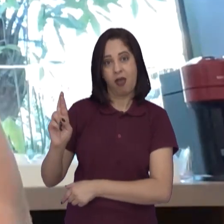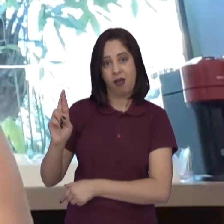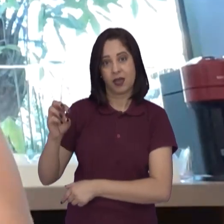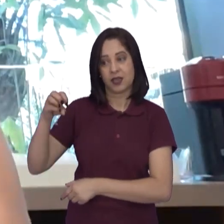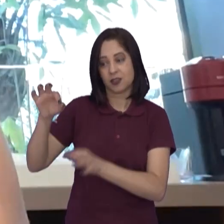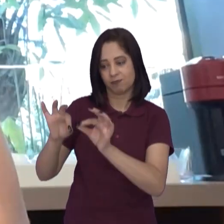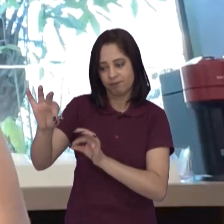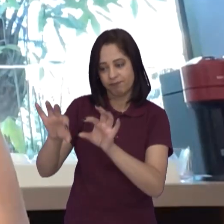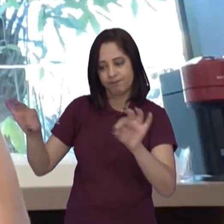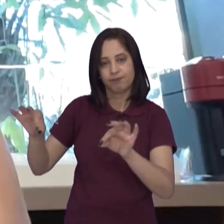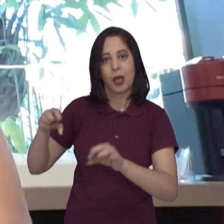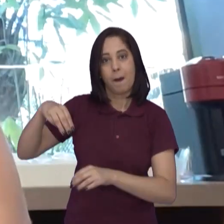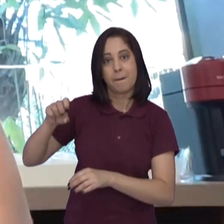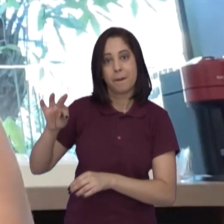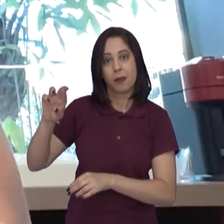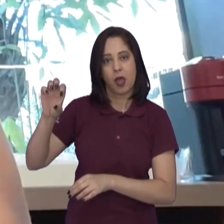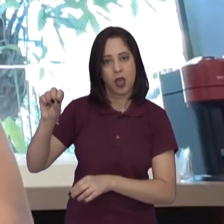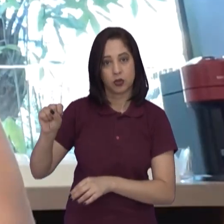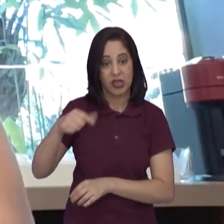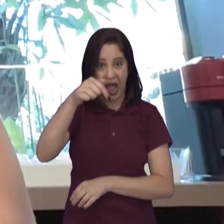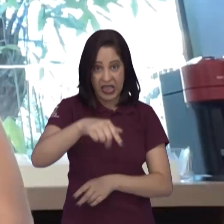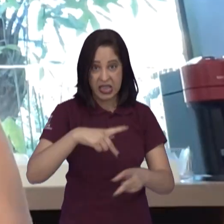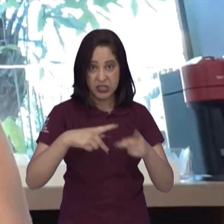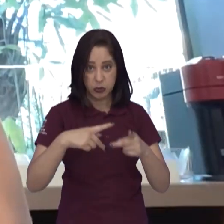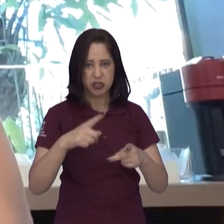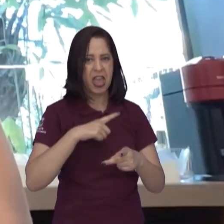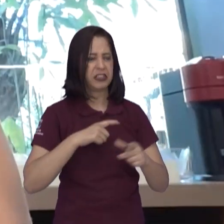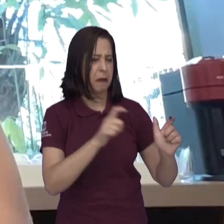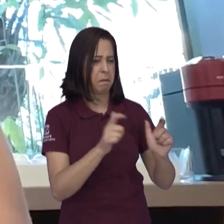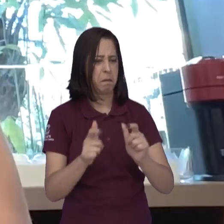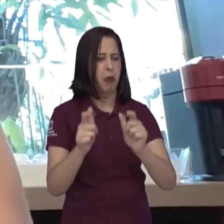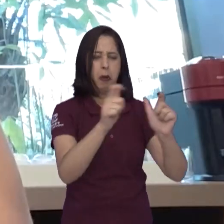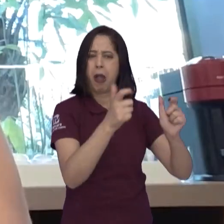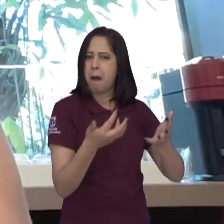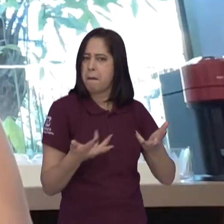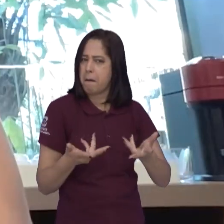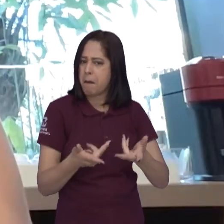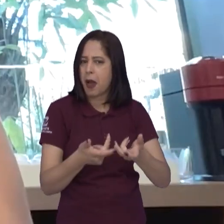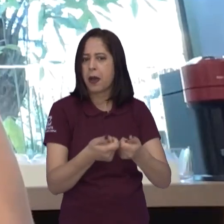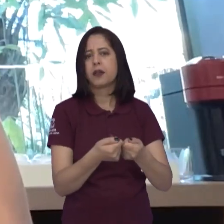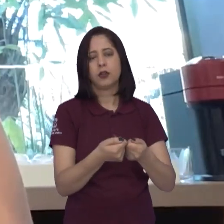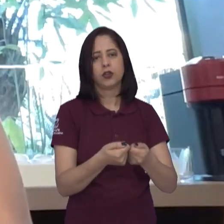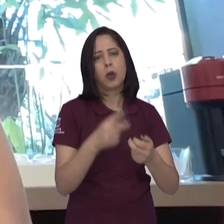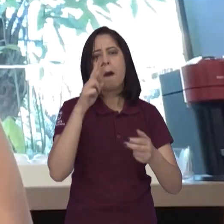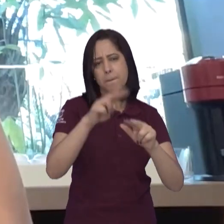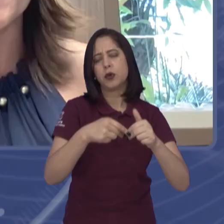bairros maravilhosos, condomínios, clubes, que atendem todo esse cenário. Então, a cidade ela é muito